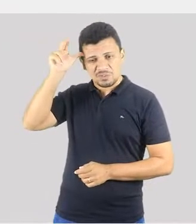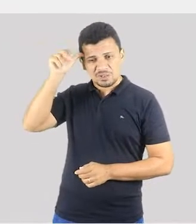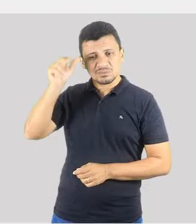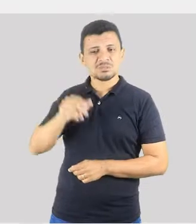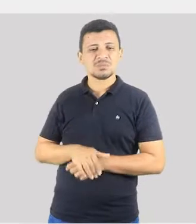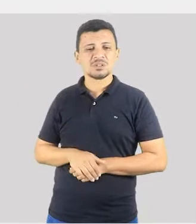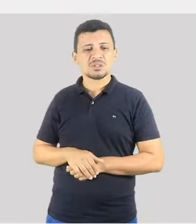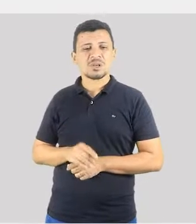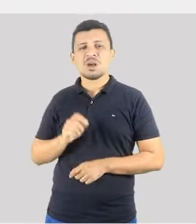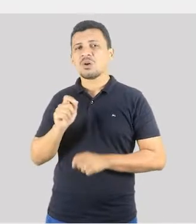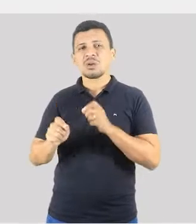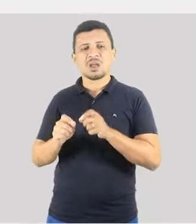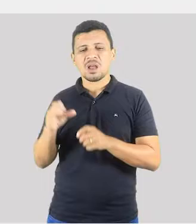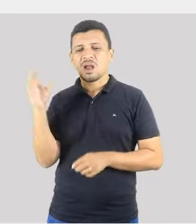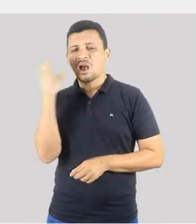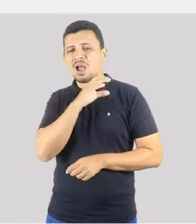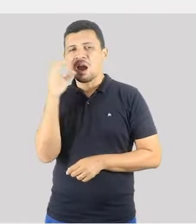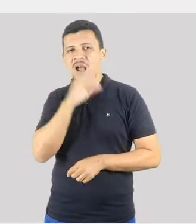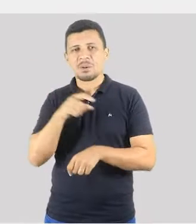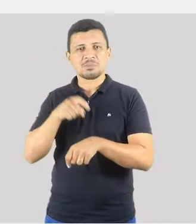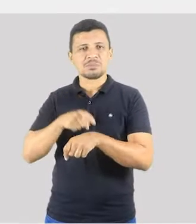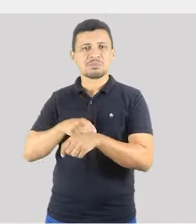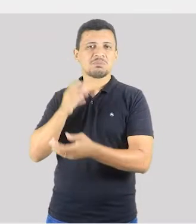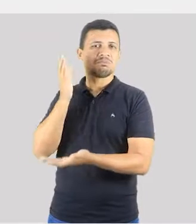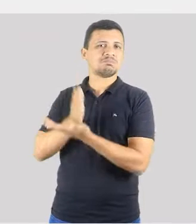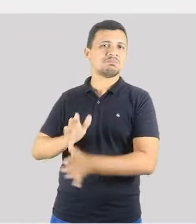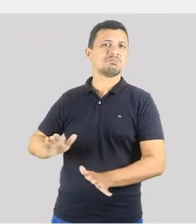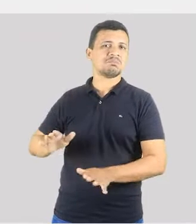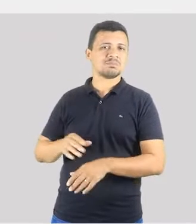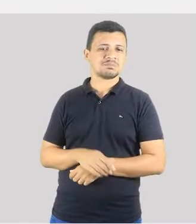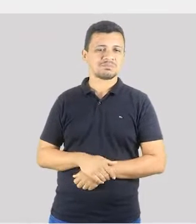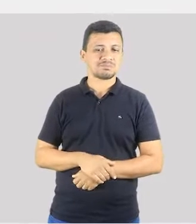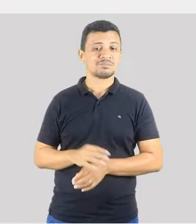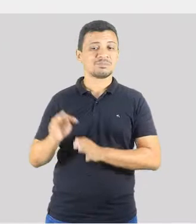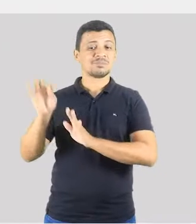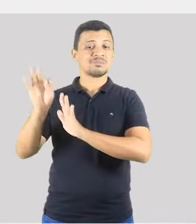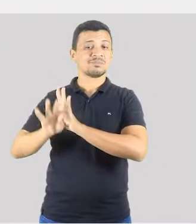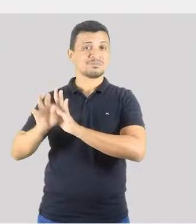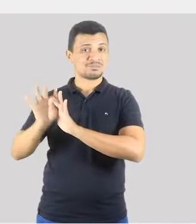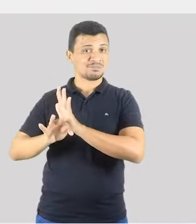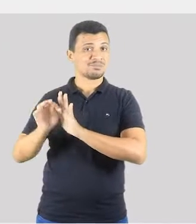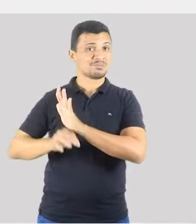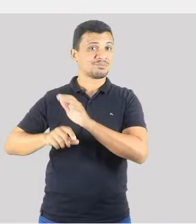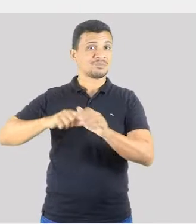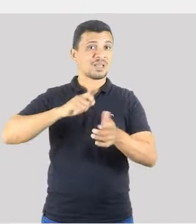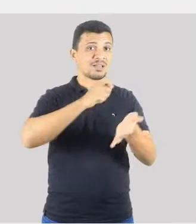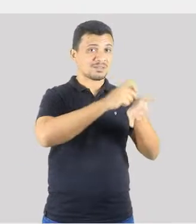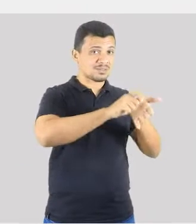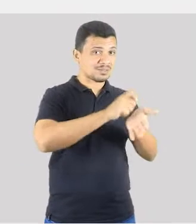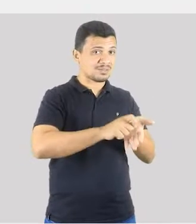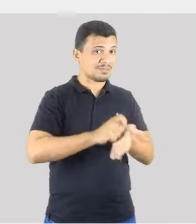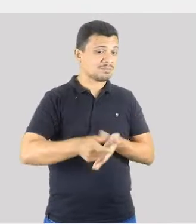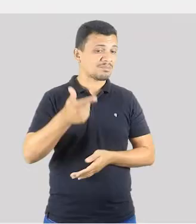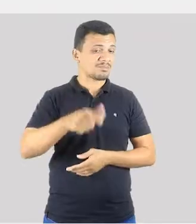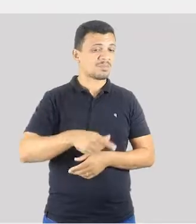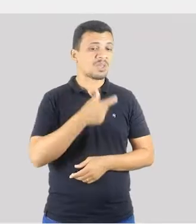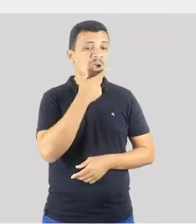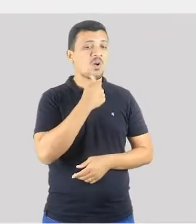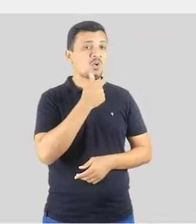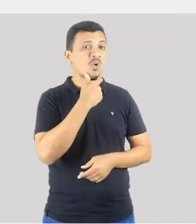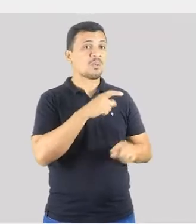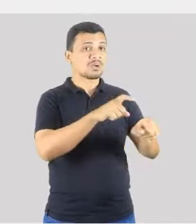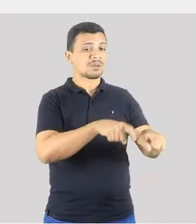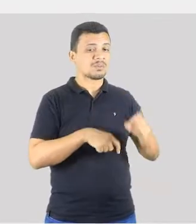no instante, a tarefa estava cumprida. Isso aqui é o que está no texto. Aí ele vai reescrever. Na reescrita ele diz: o